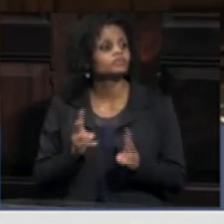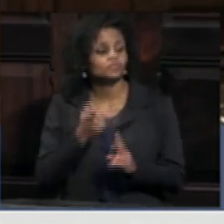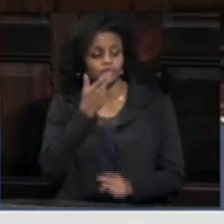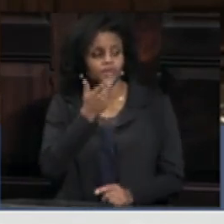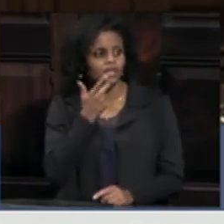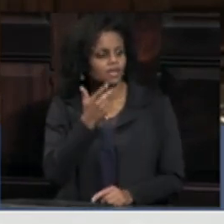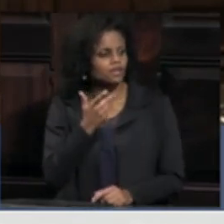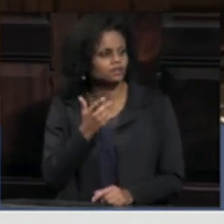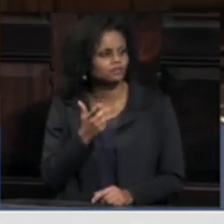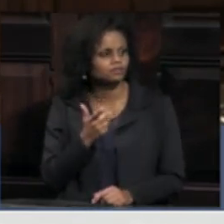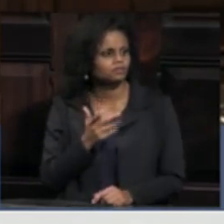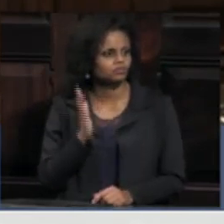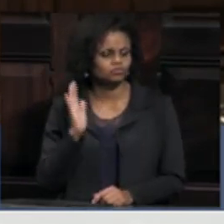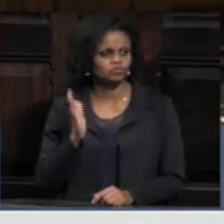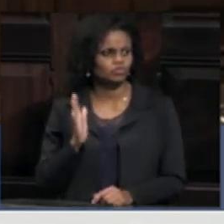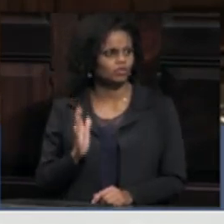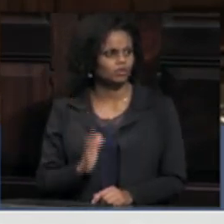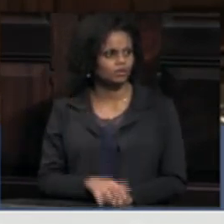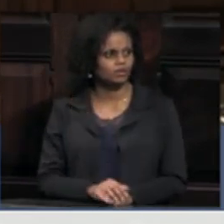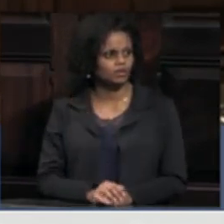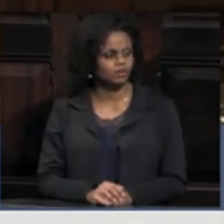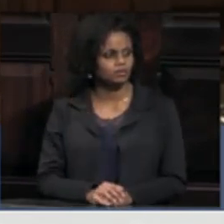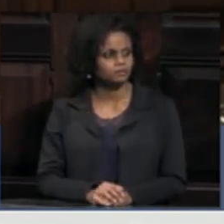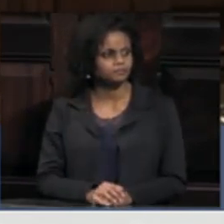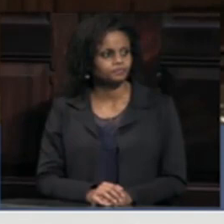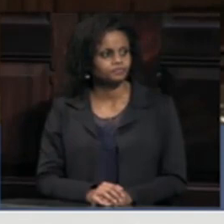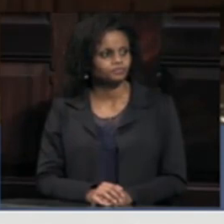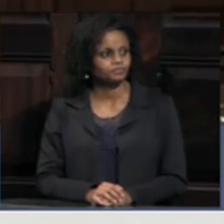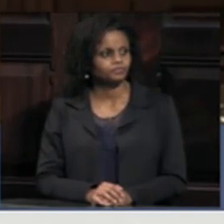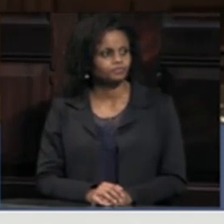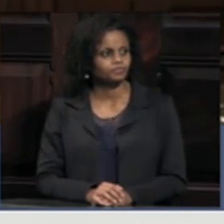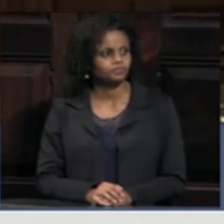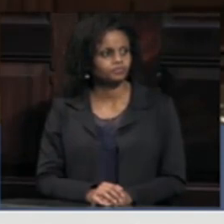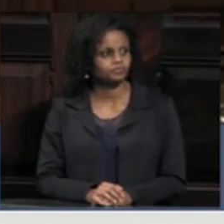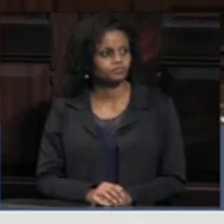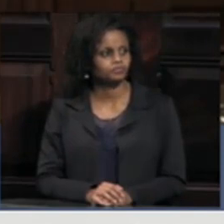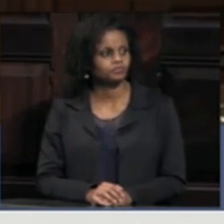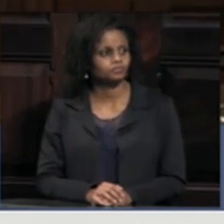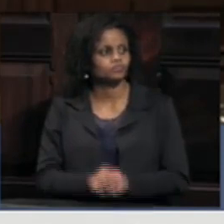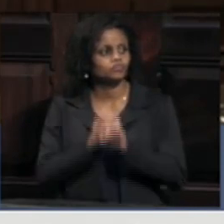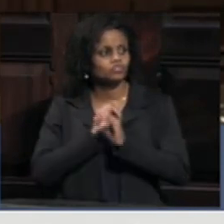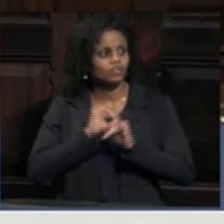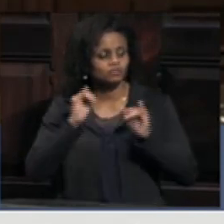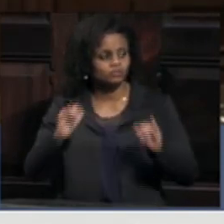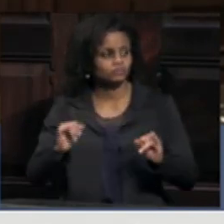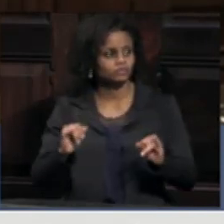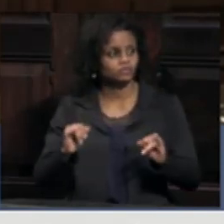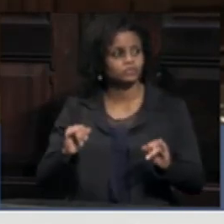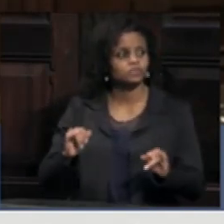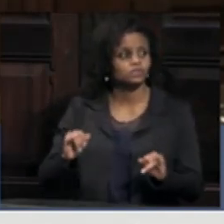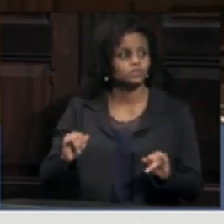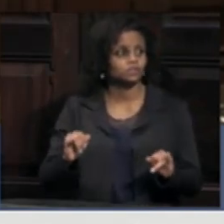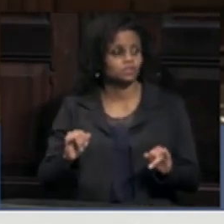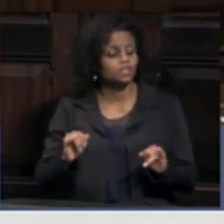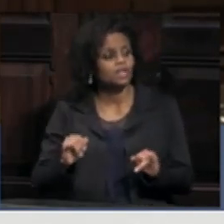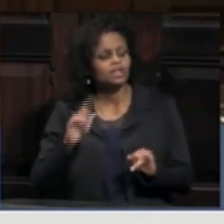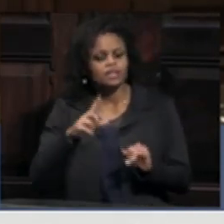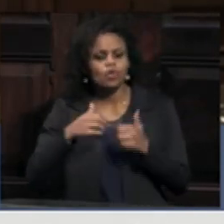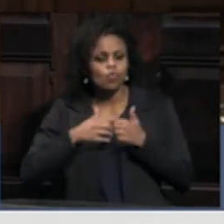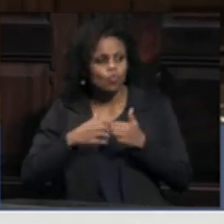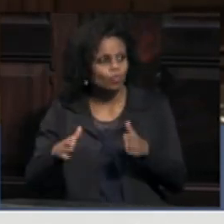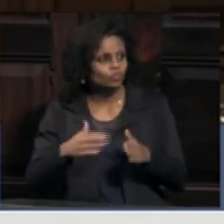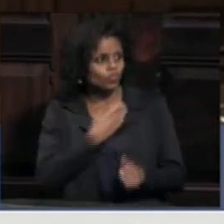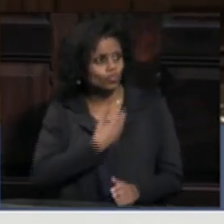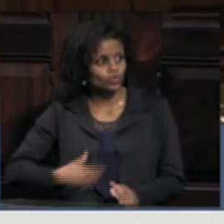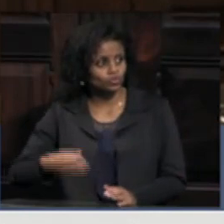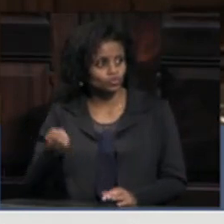primeiro momento, para alguns, e a partir do primeiro ano do meu mandato,